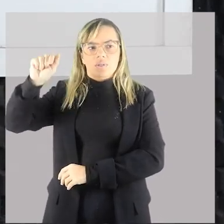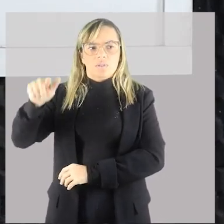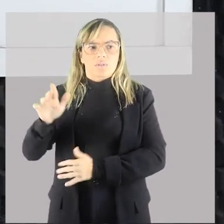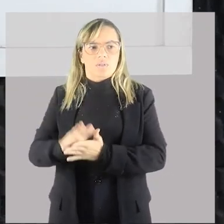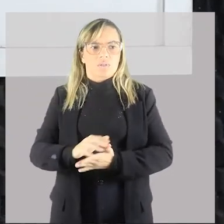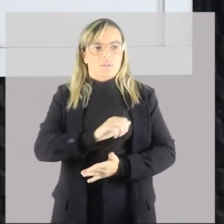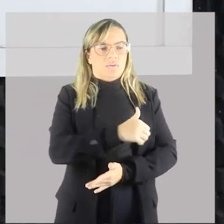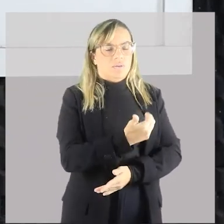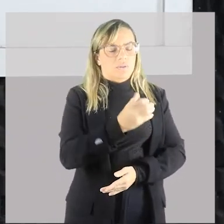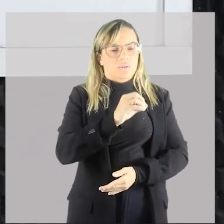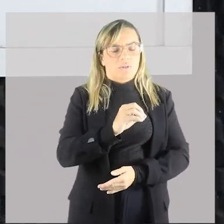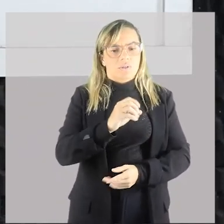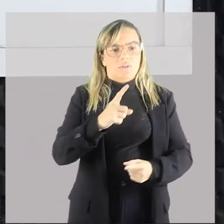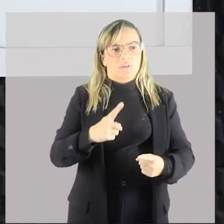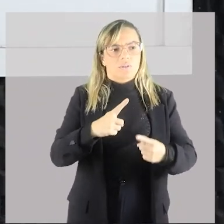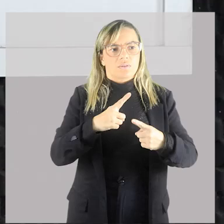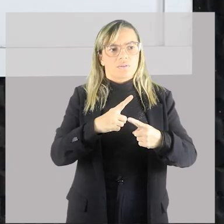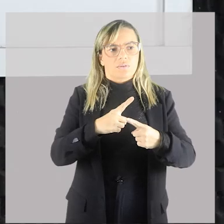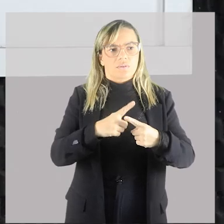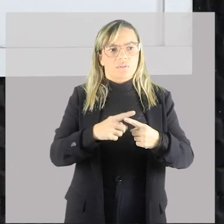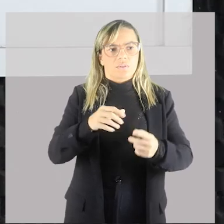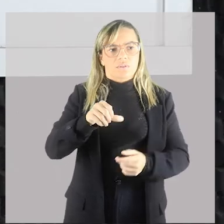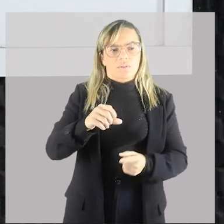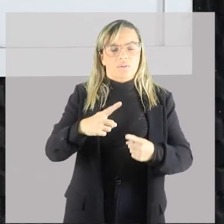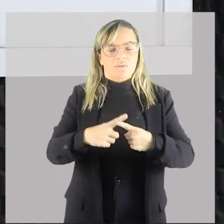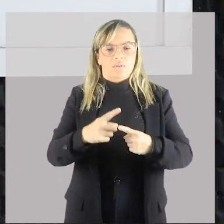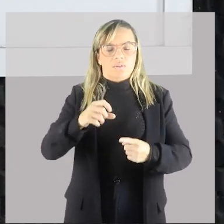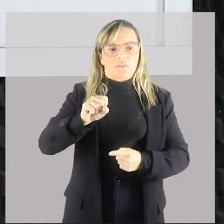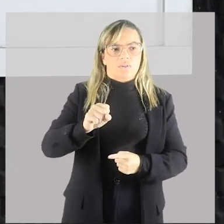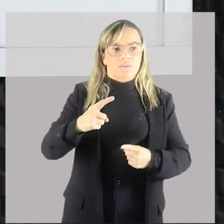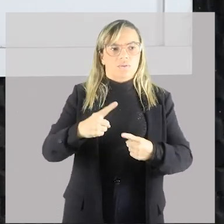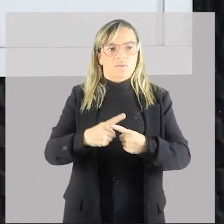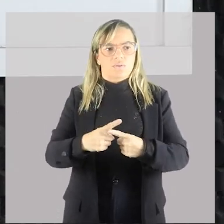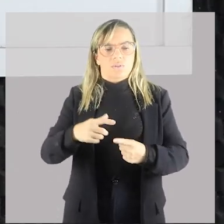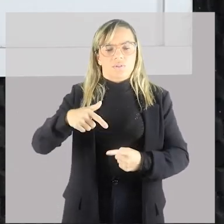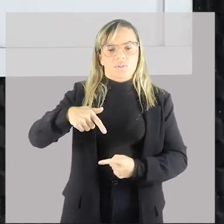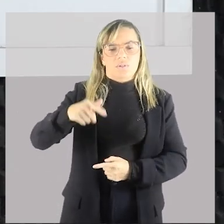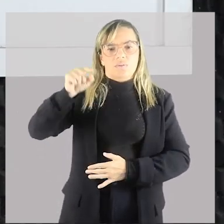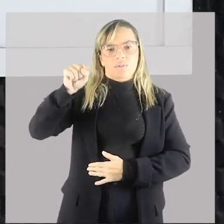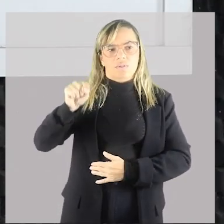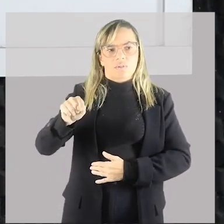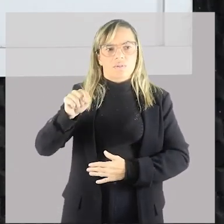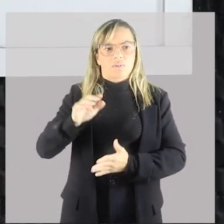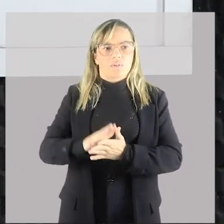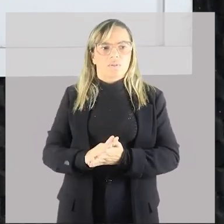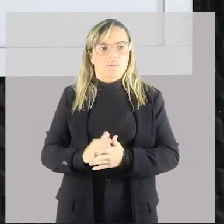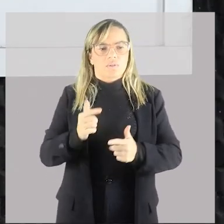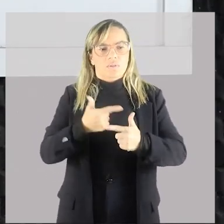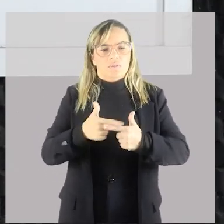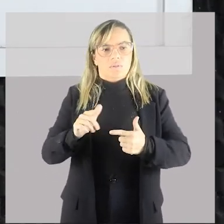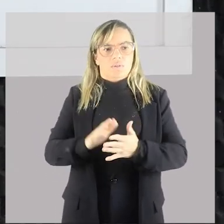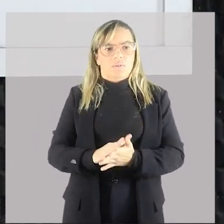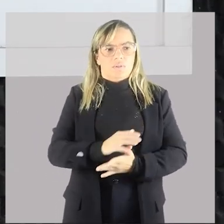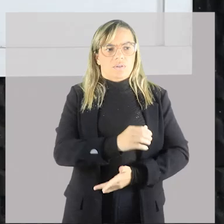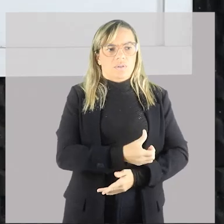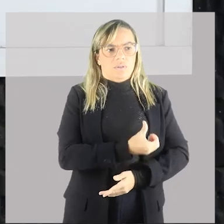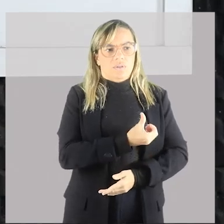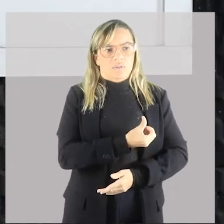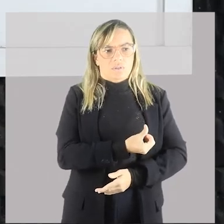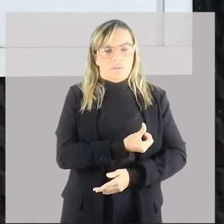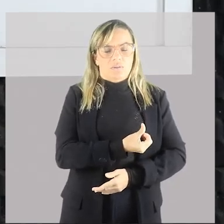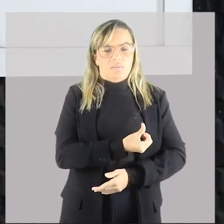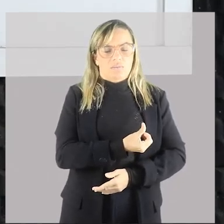9 vezes 8 vezes 7 fatorial. Aqui embaixo você tem